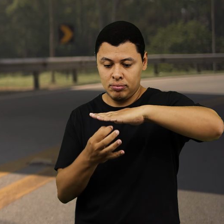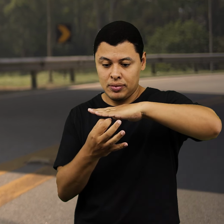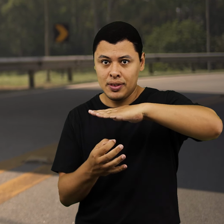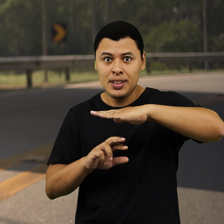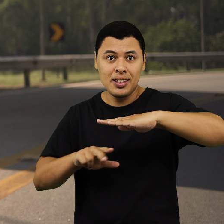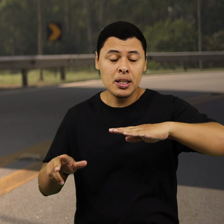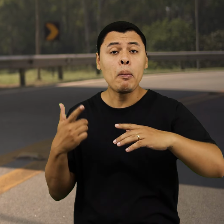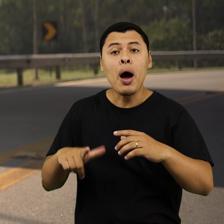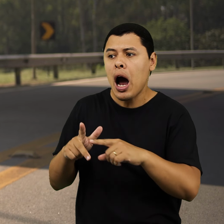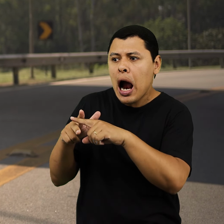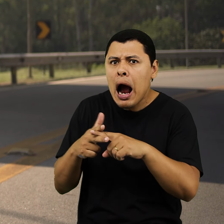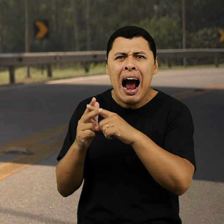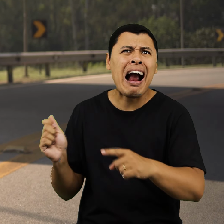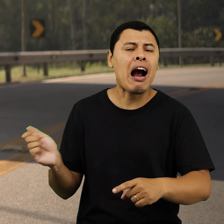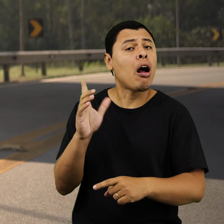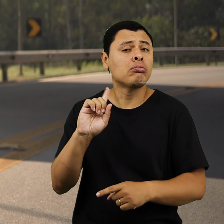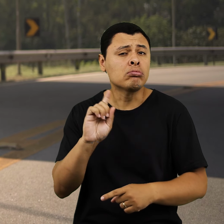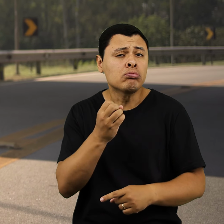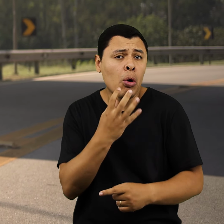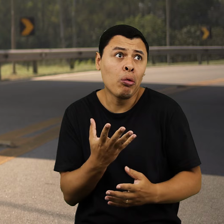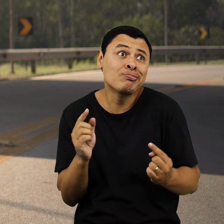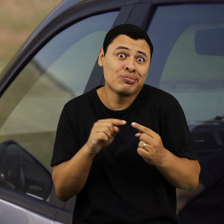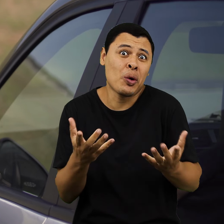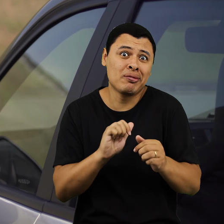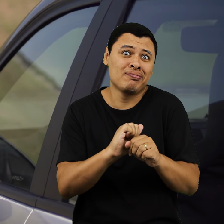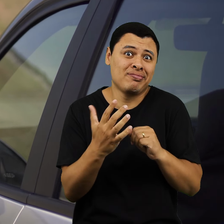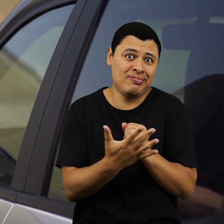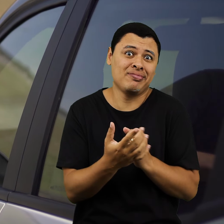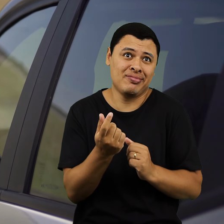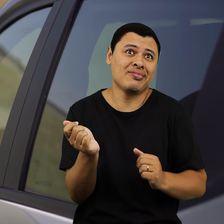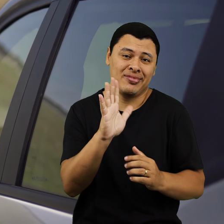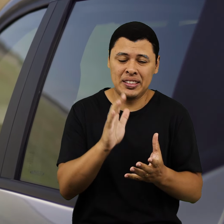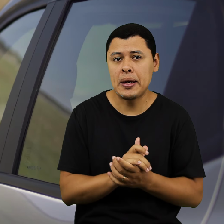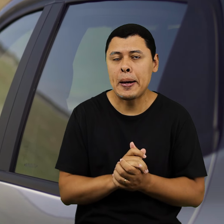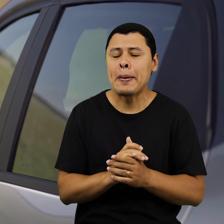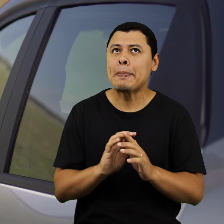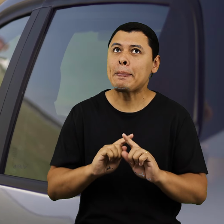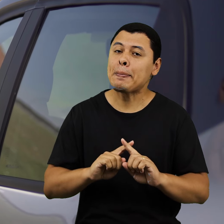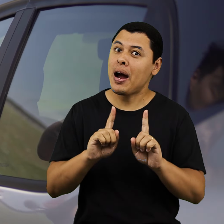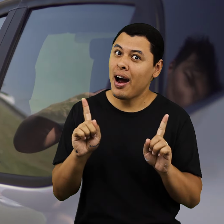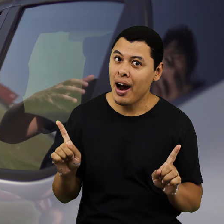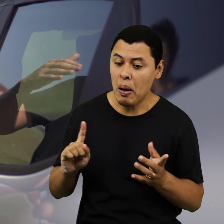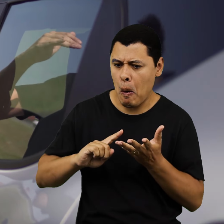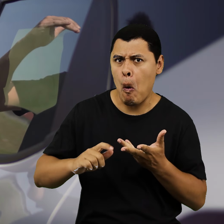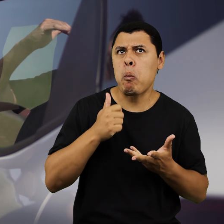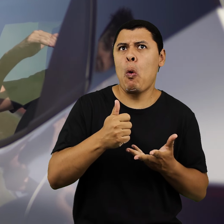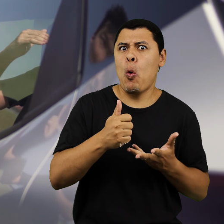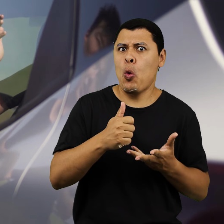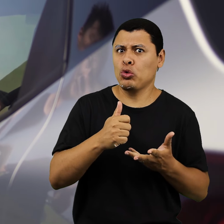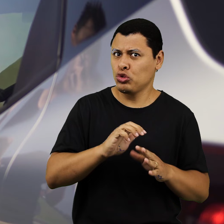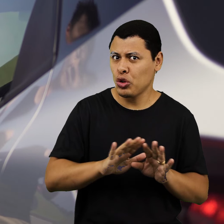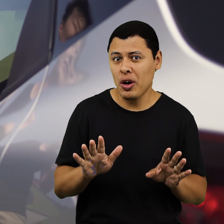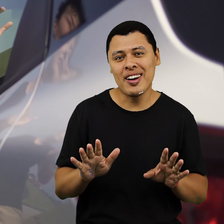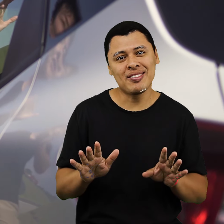itens essenciais considerando a nossa circunstância econômica de hoje em dia. Agora é claro, todas essas qualidades, num valor desse